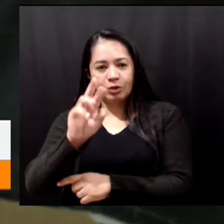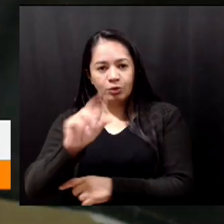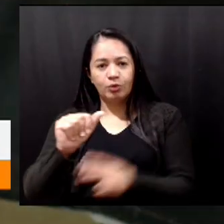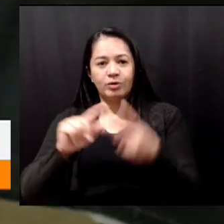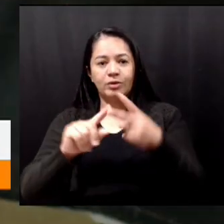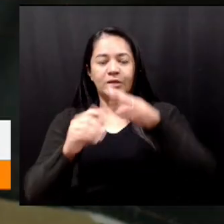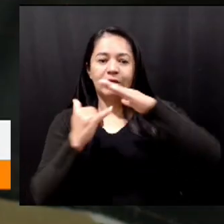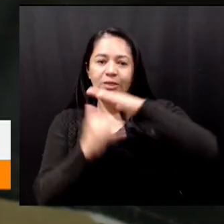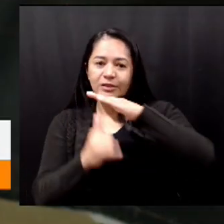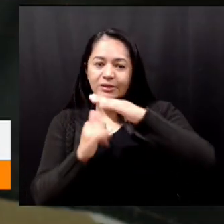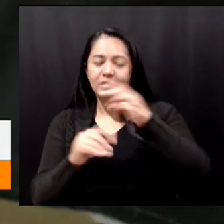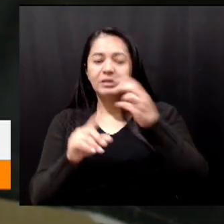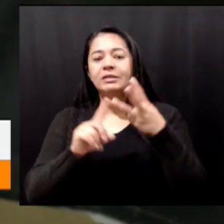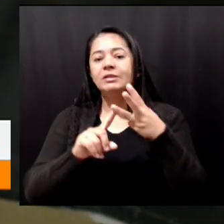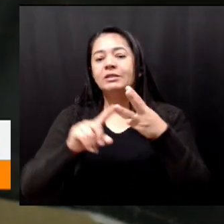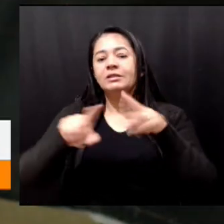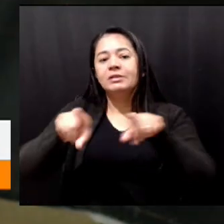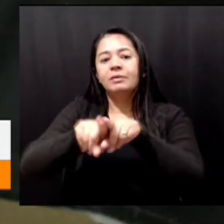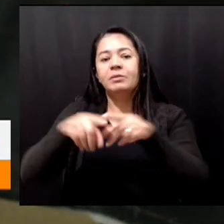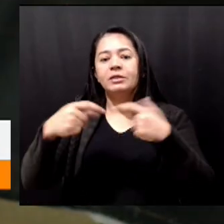de um